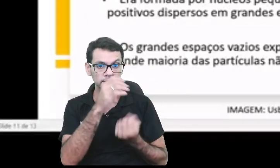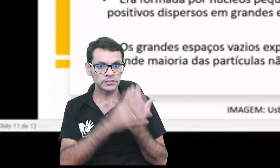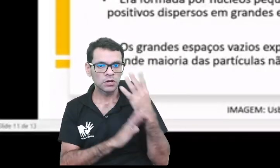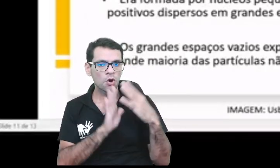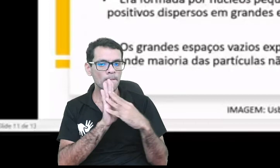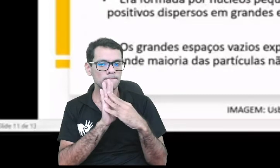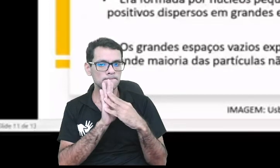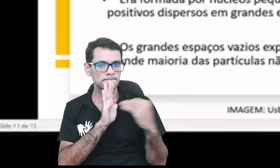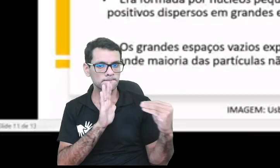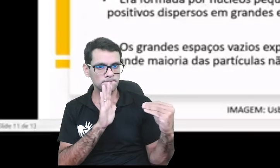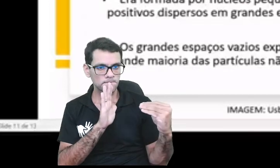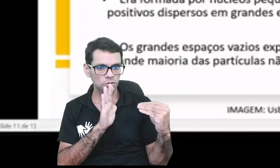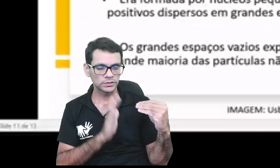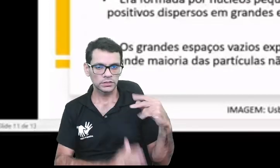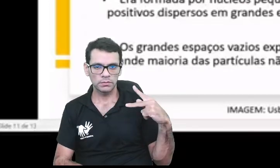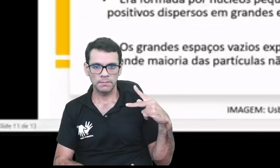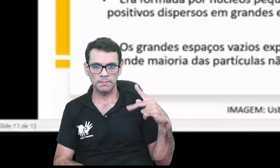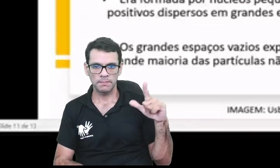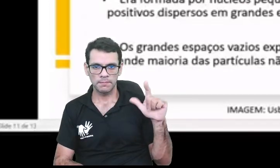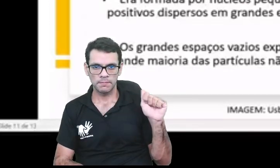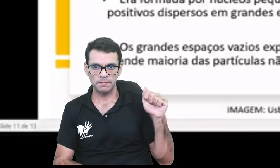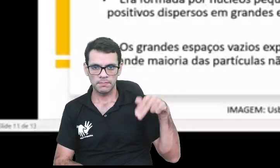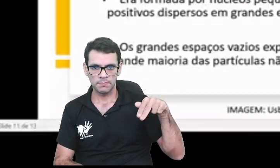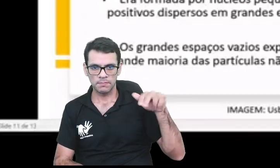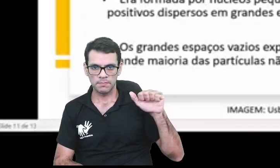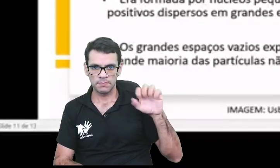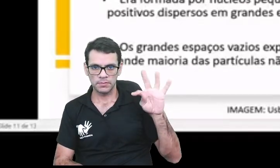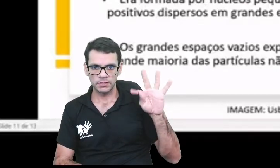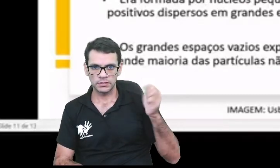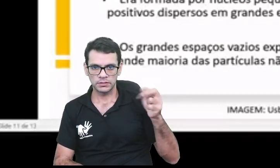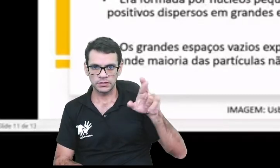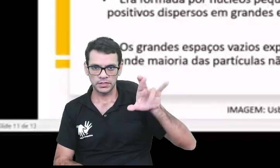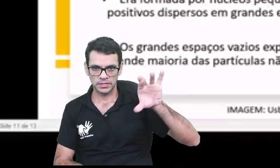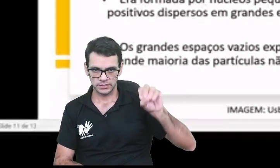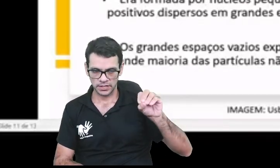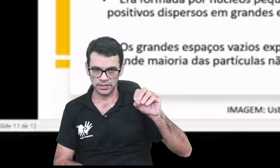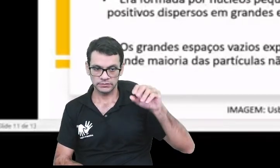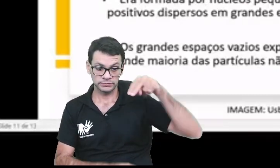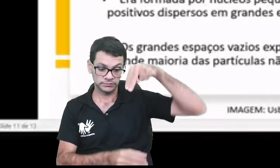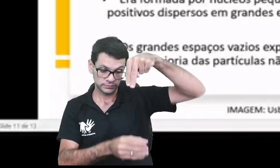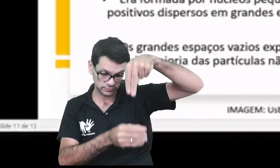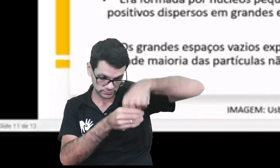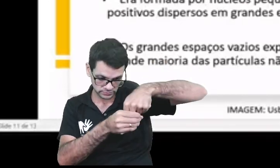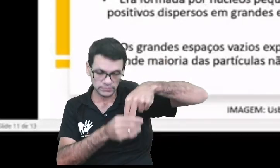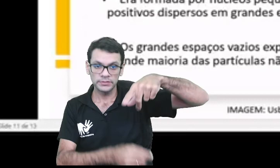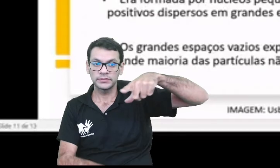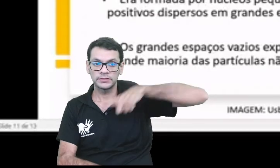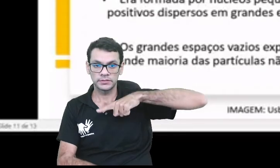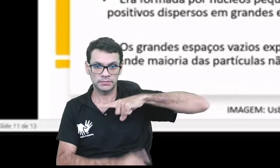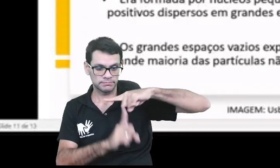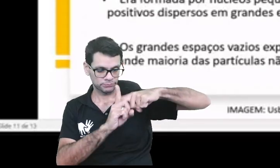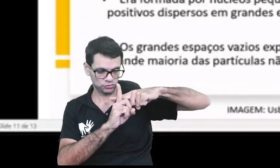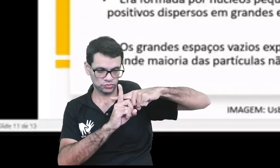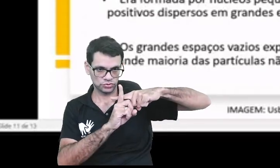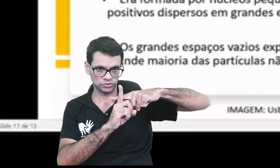como modelo planetário. No centro, tem um núcleo